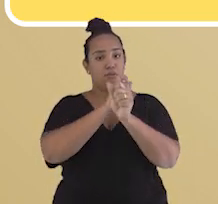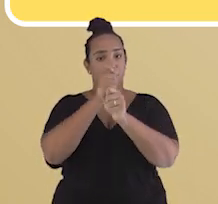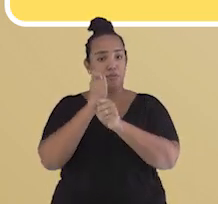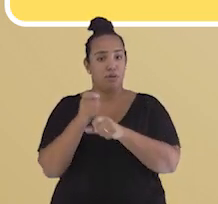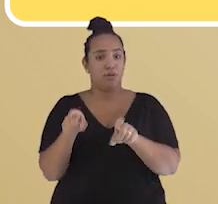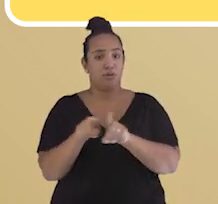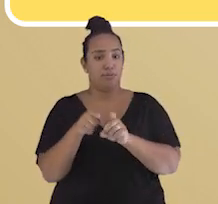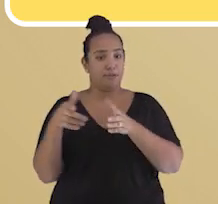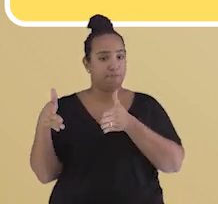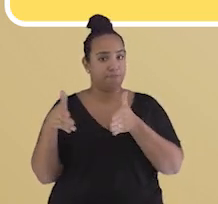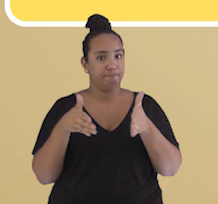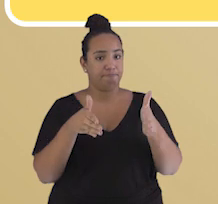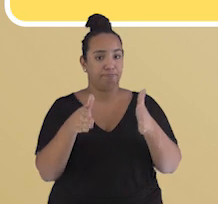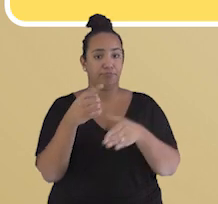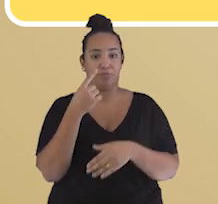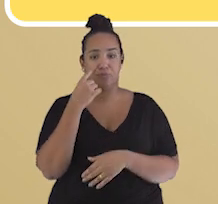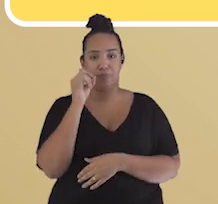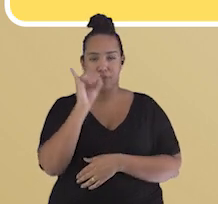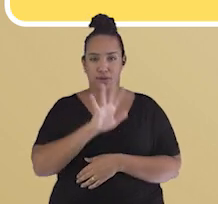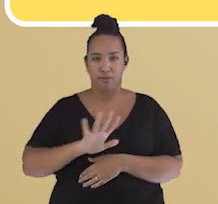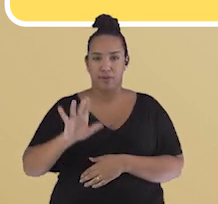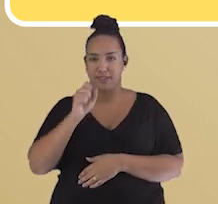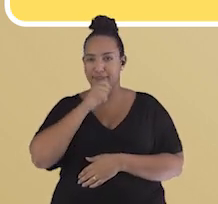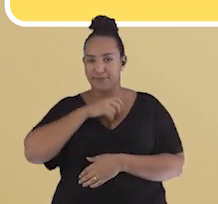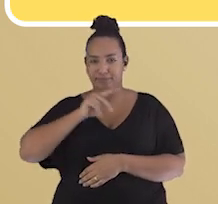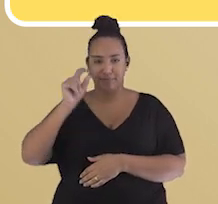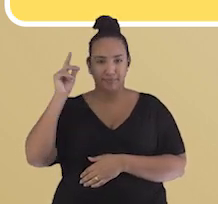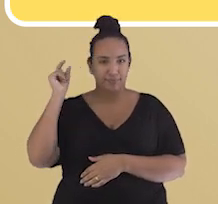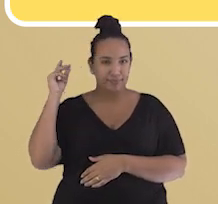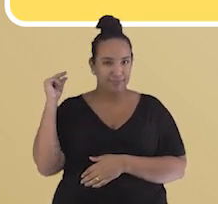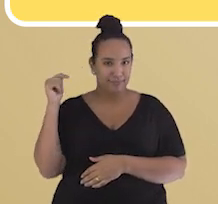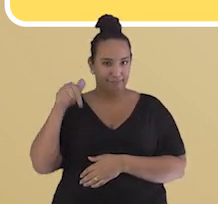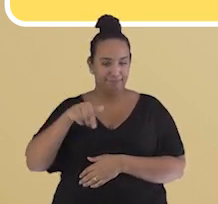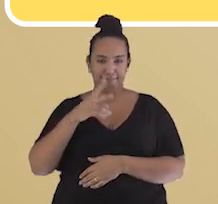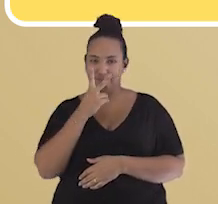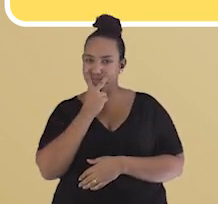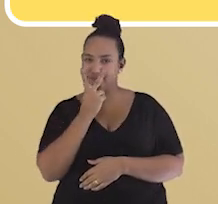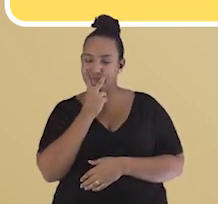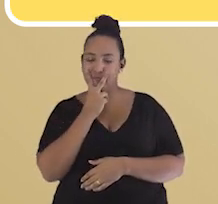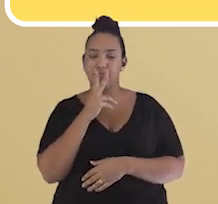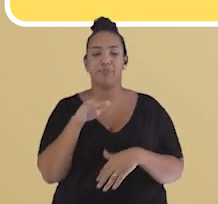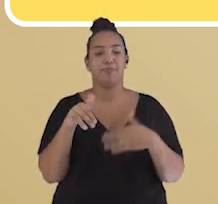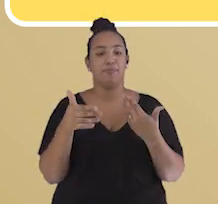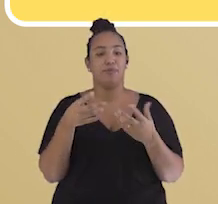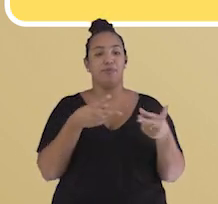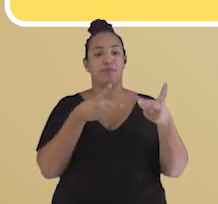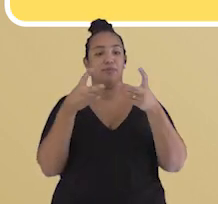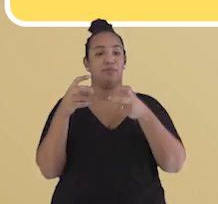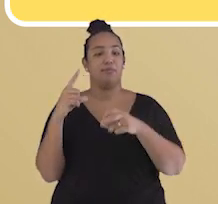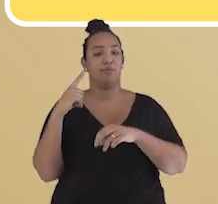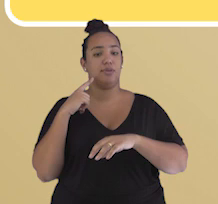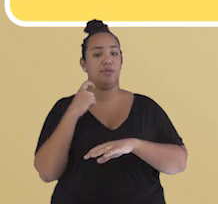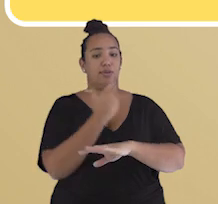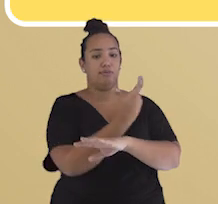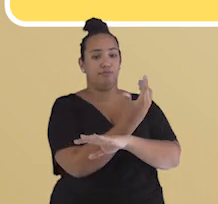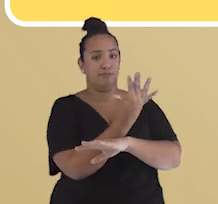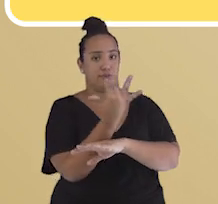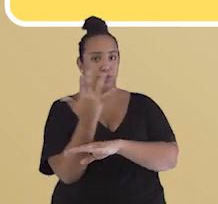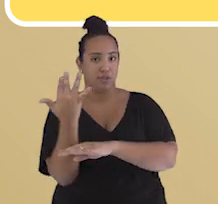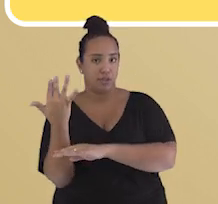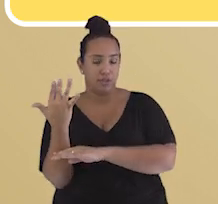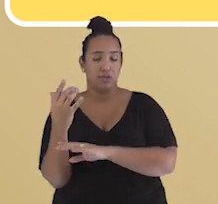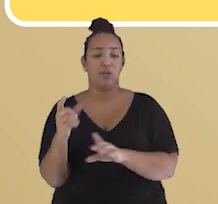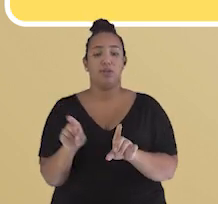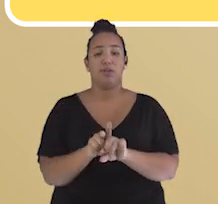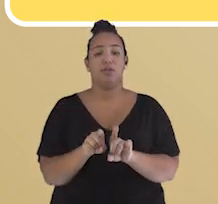da cidade, proporcionando a ampliação do Porto de Vitória e da cidade de Vitória, ou seja, aumentou os